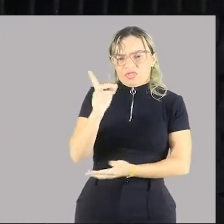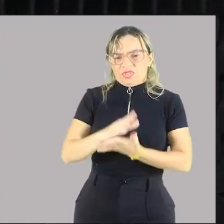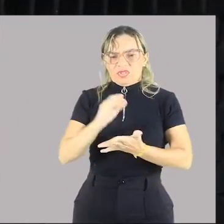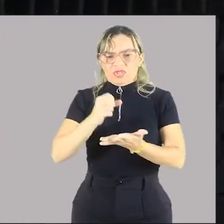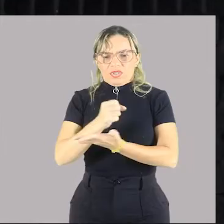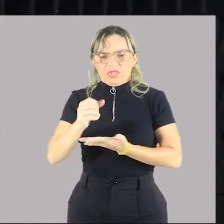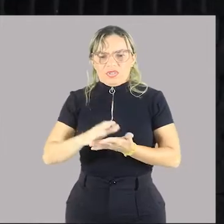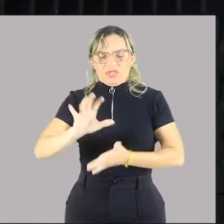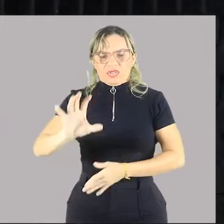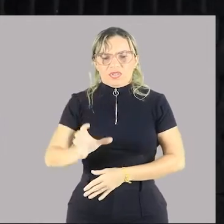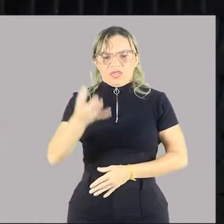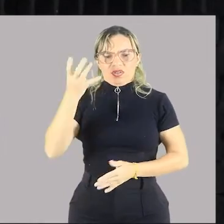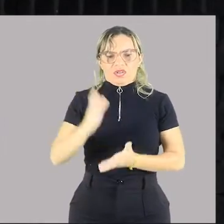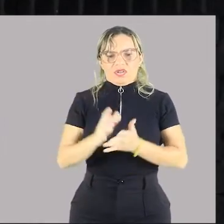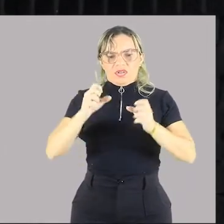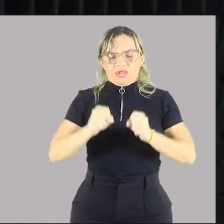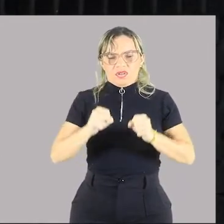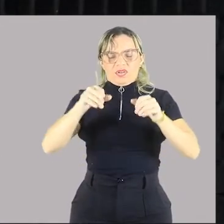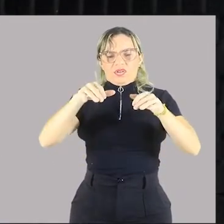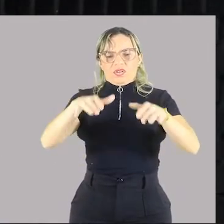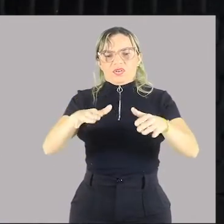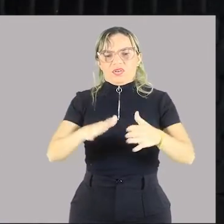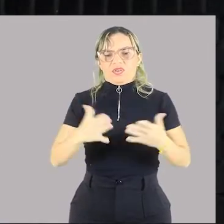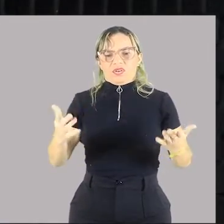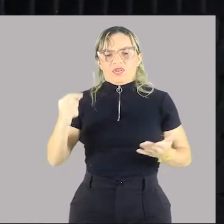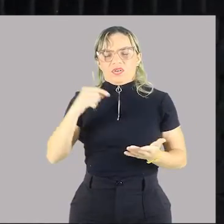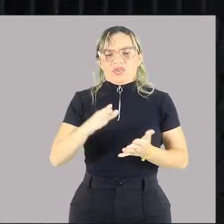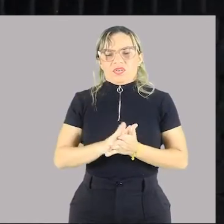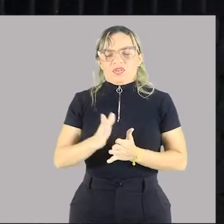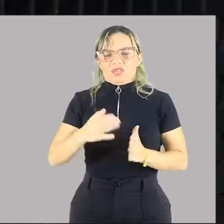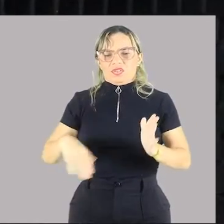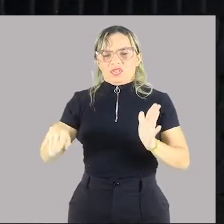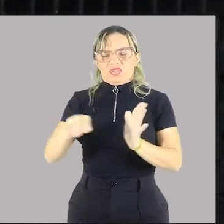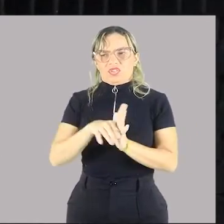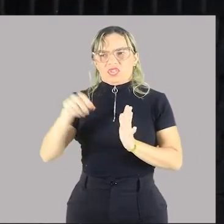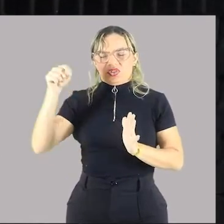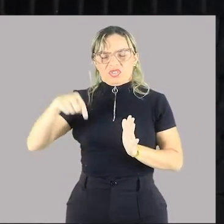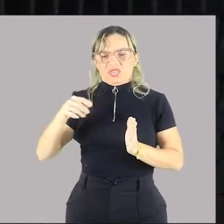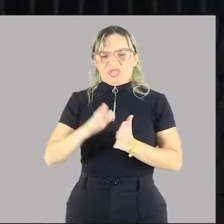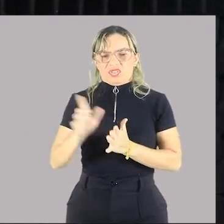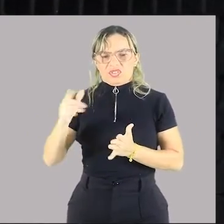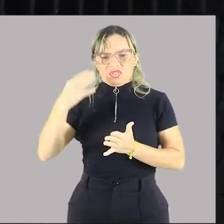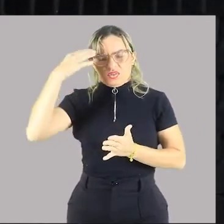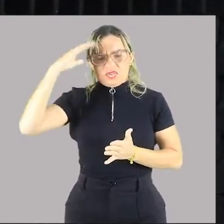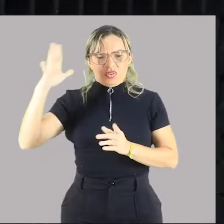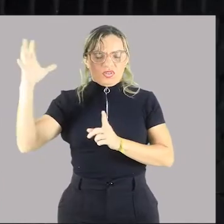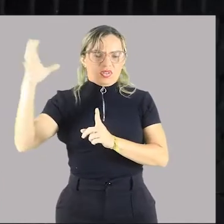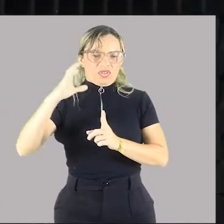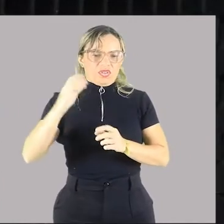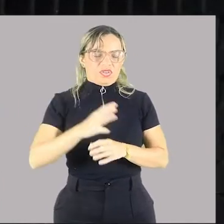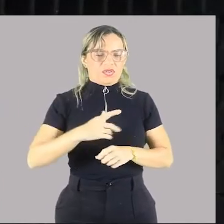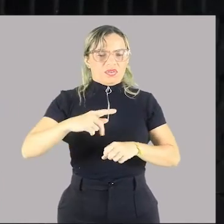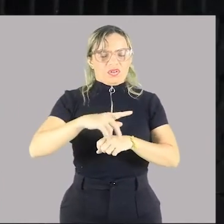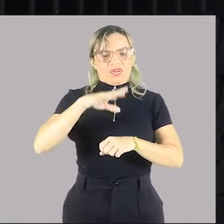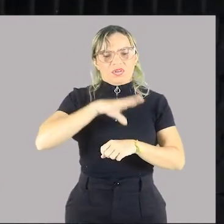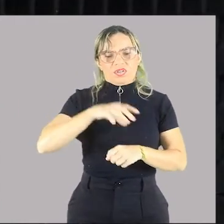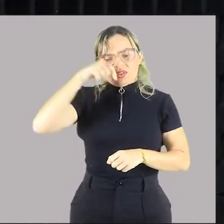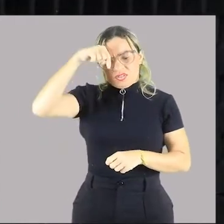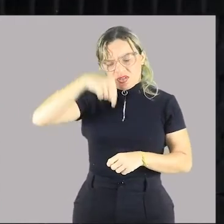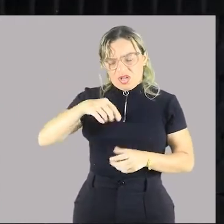acontecendo aonde? Na colônia. Não é uma tradução que está vindo lá de Portugal. Isso está ocorrendo, galera,